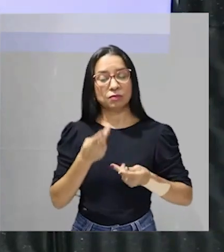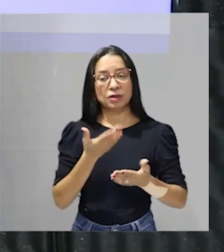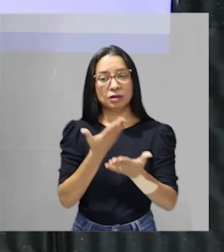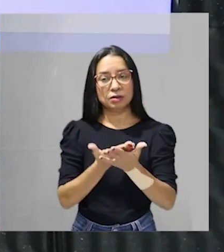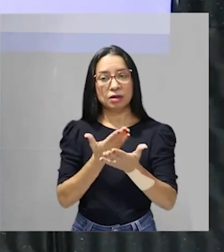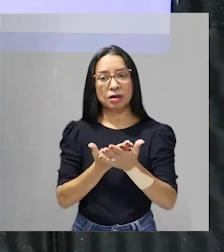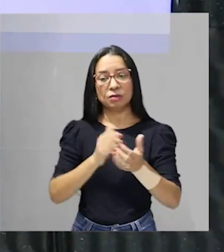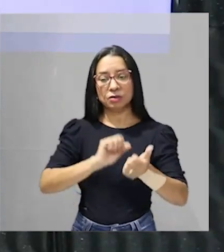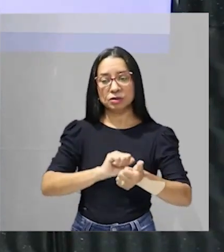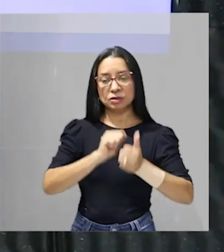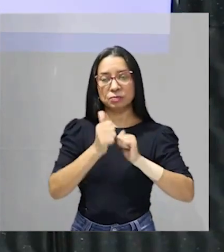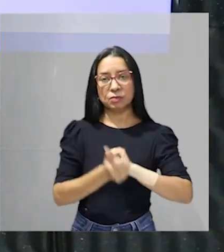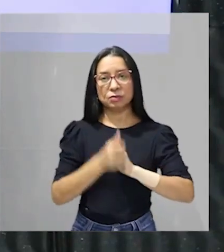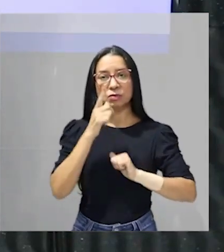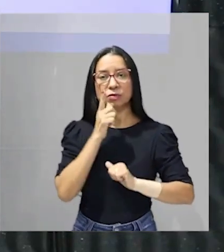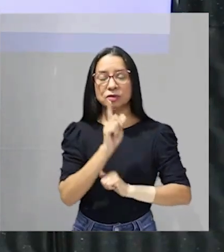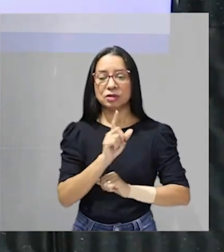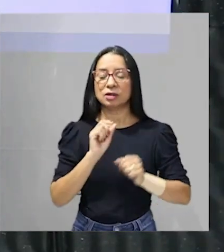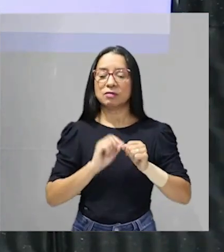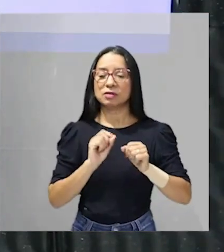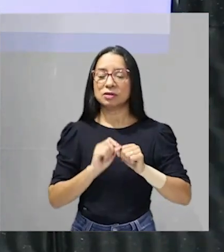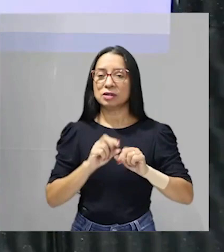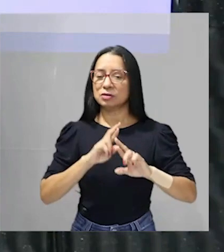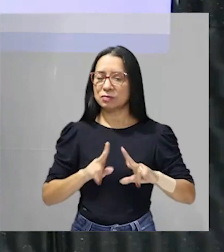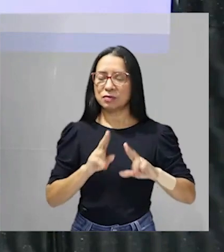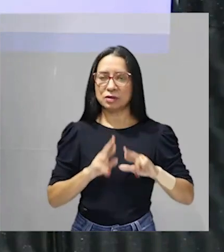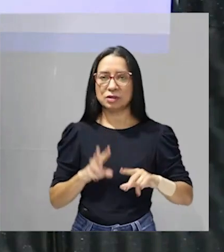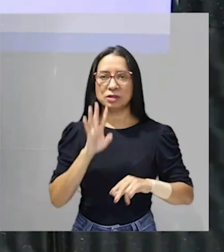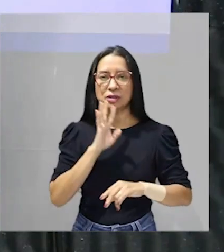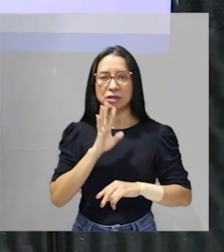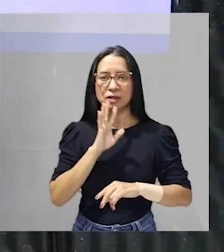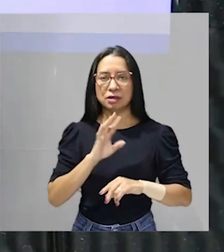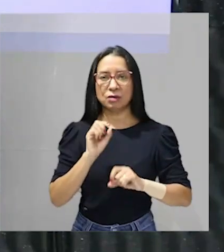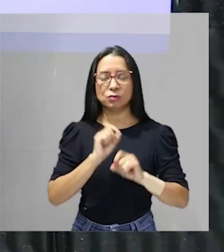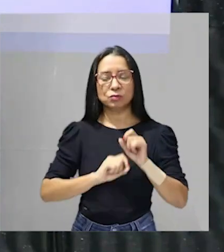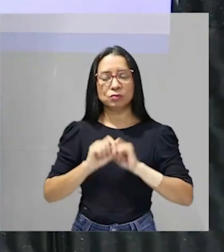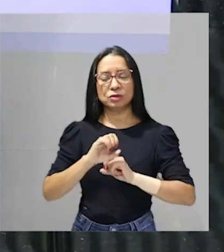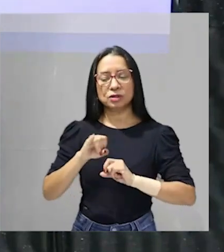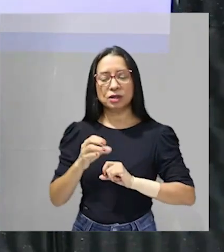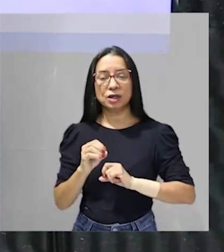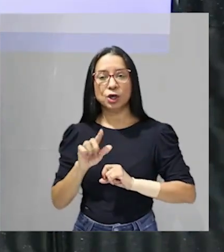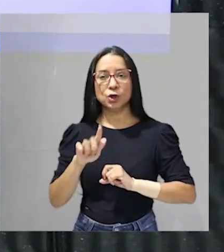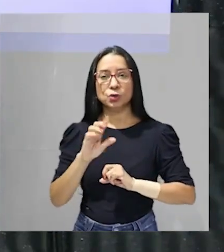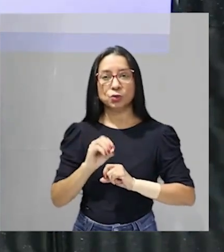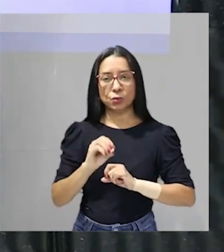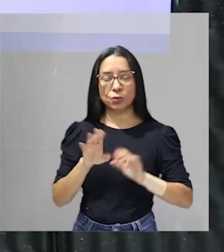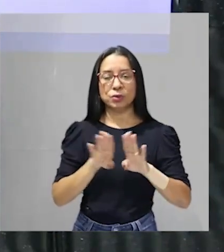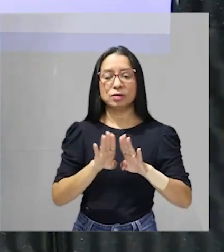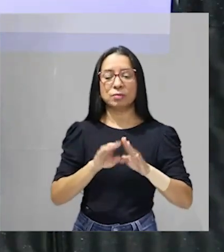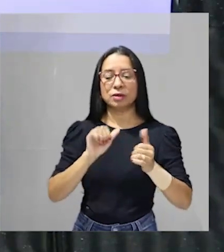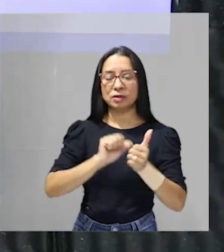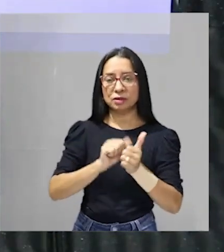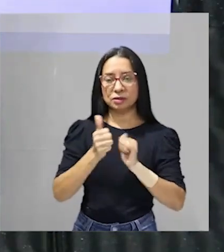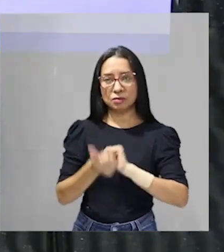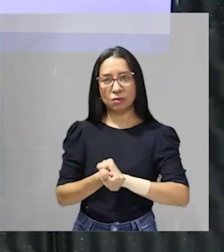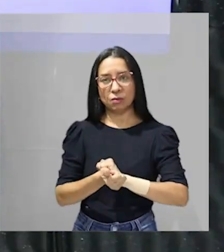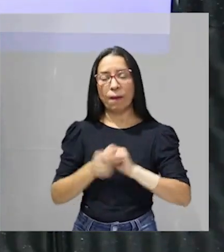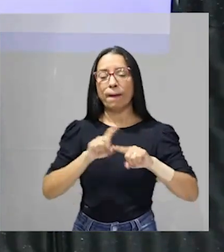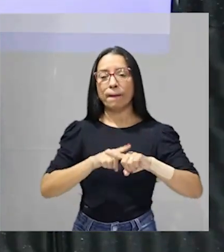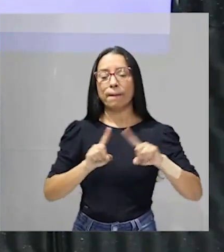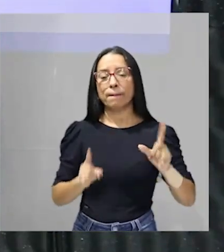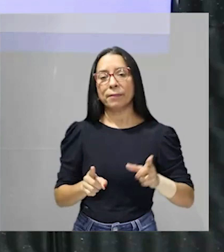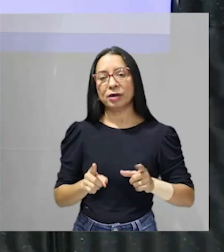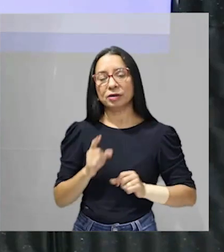conseguir fazer essa diferenciação bem legal do que é jogo e esporte mas o jogo tem as suas regras as regras